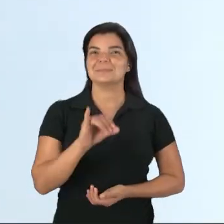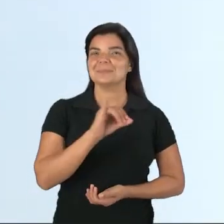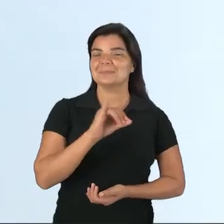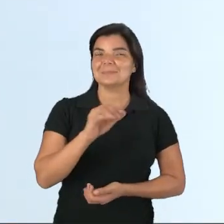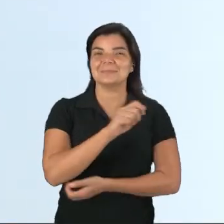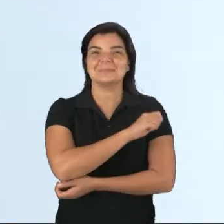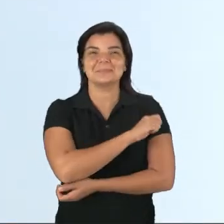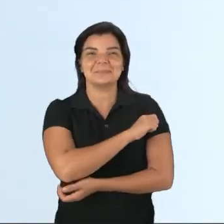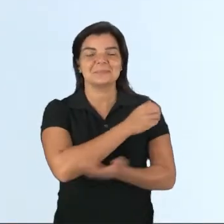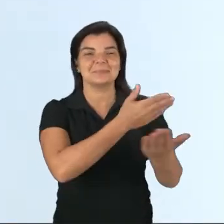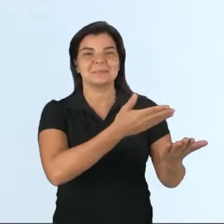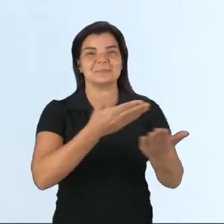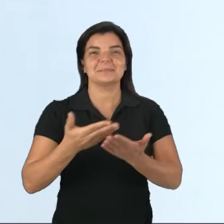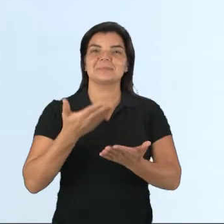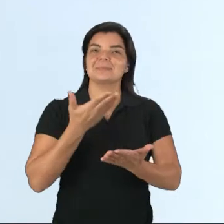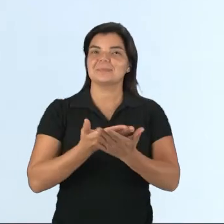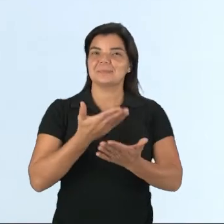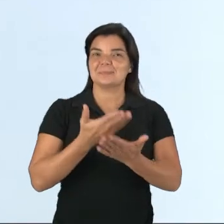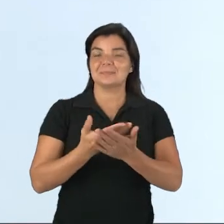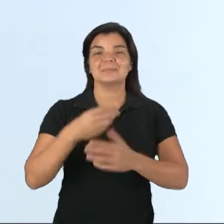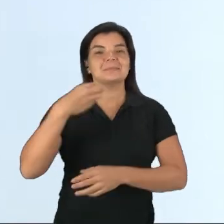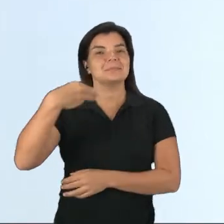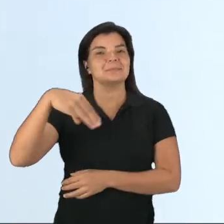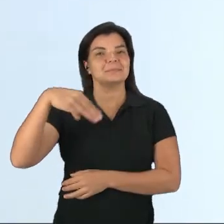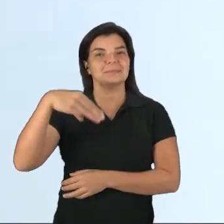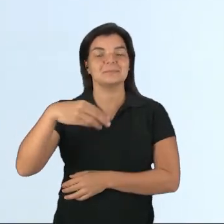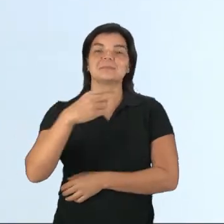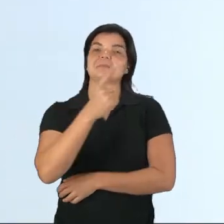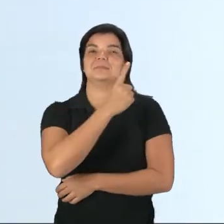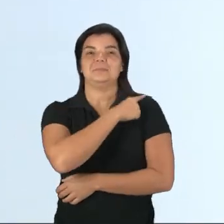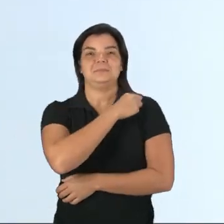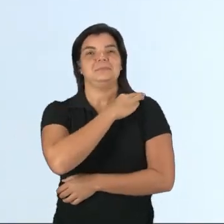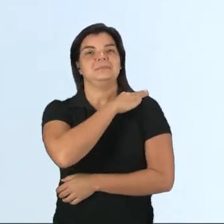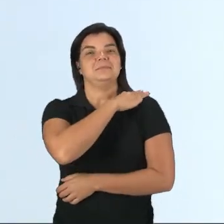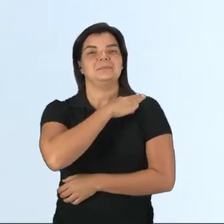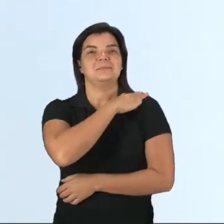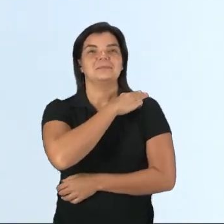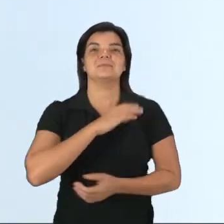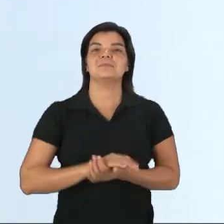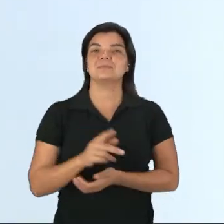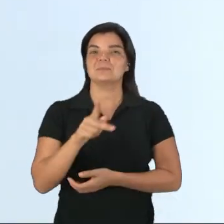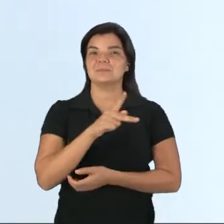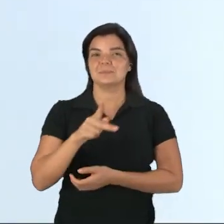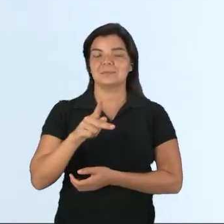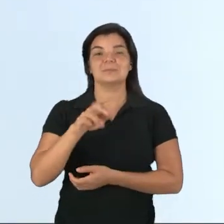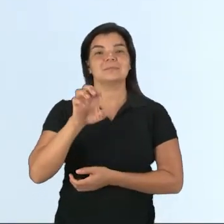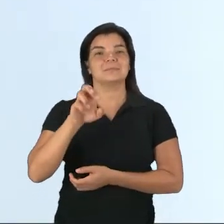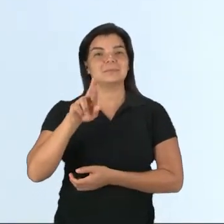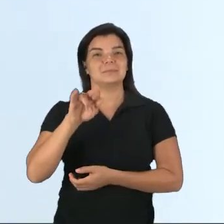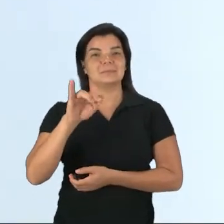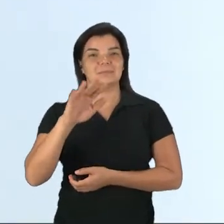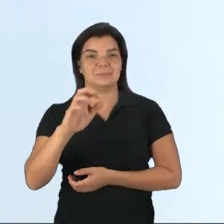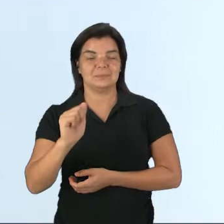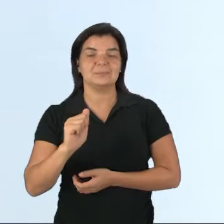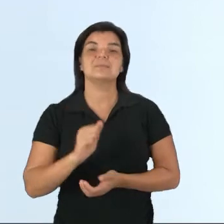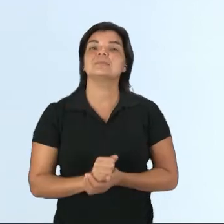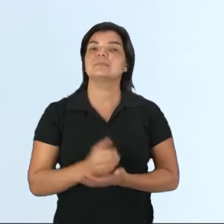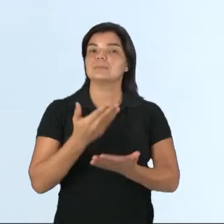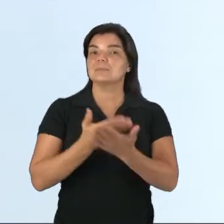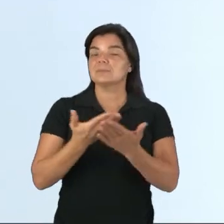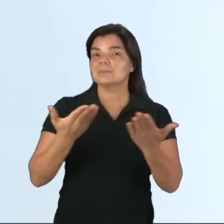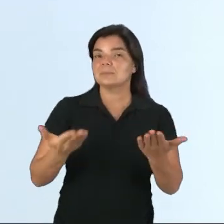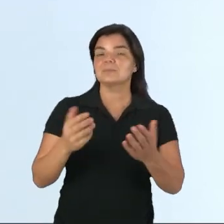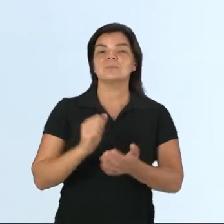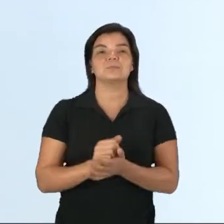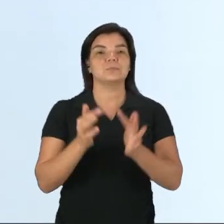Olá, alunos! Bem-vindos a mais uma aula de matemática da primeira série do ensino médio. Eu sou a professora Érica e na aula de hoje nós vamos